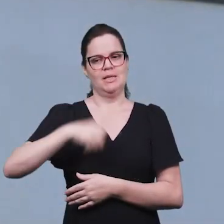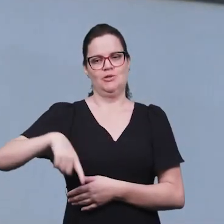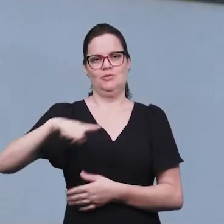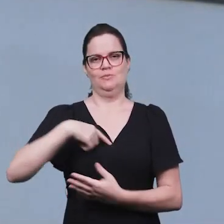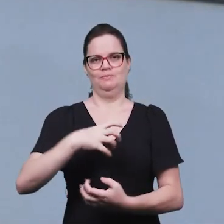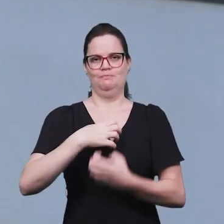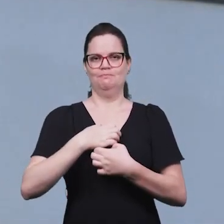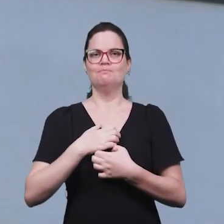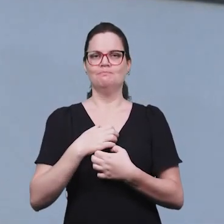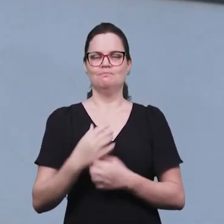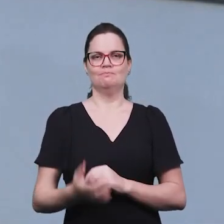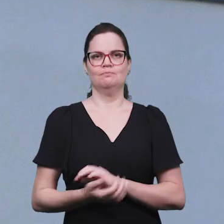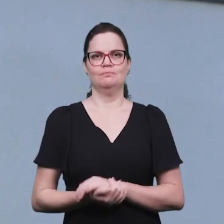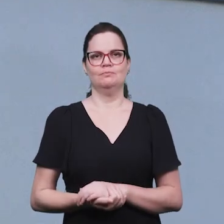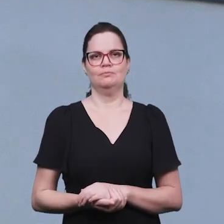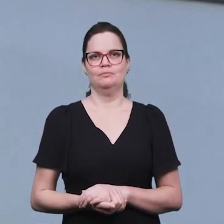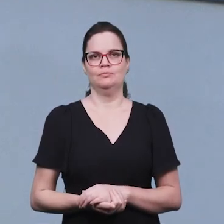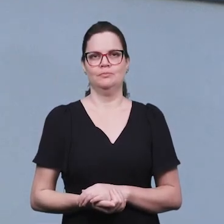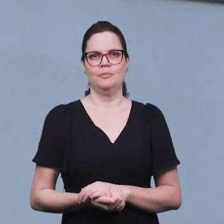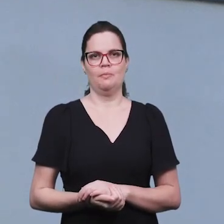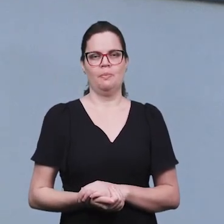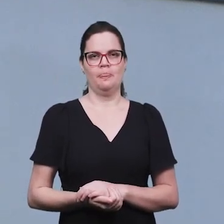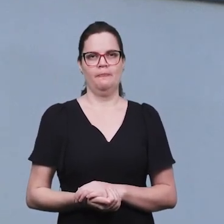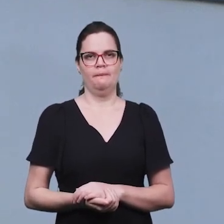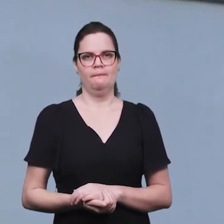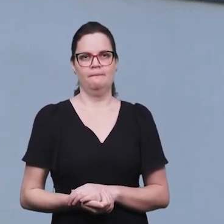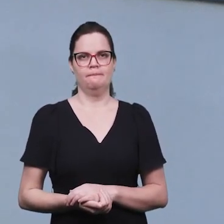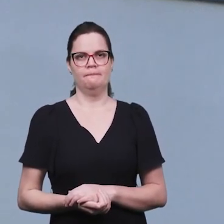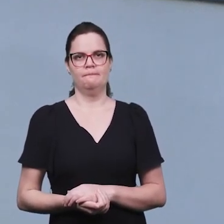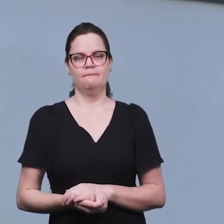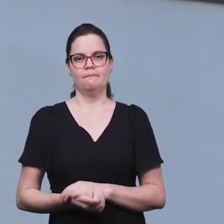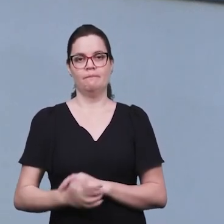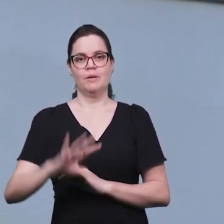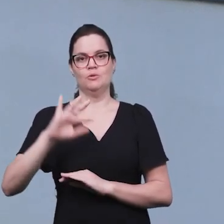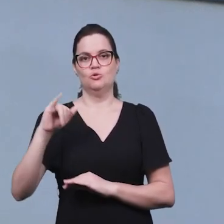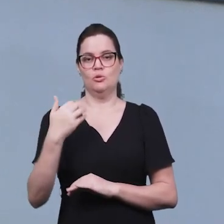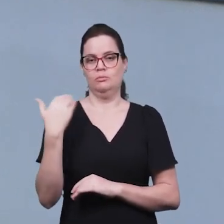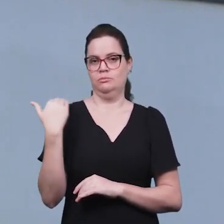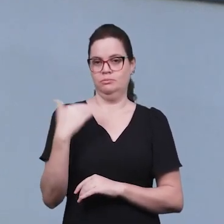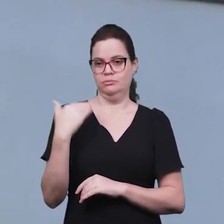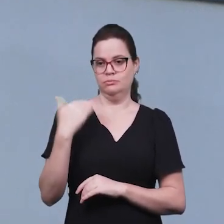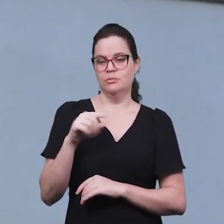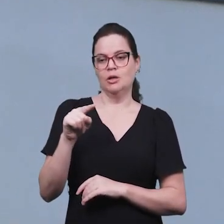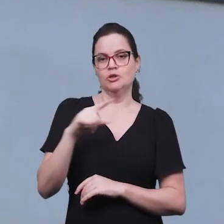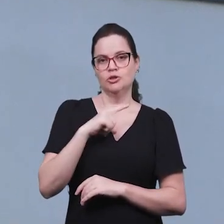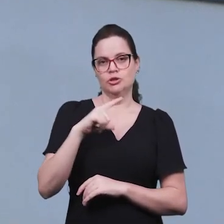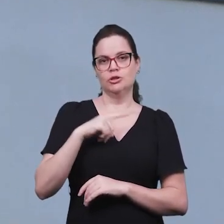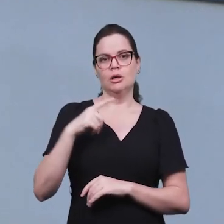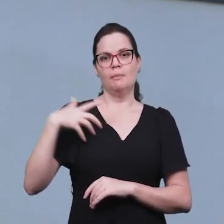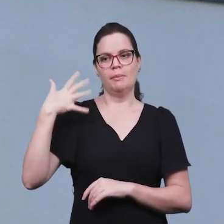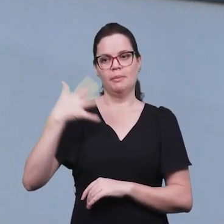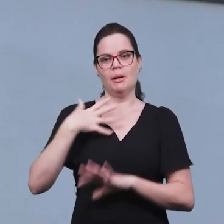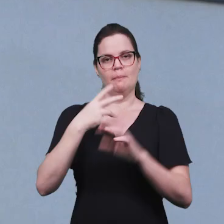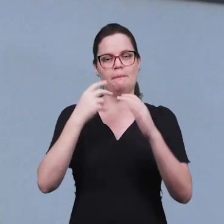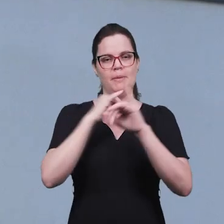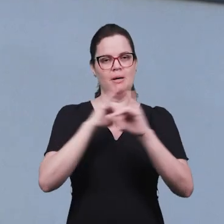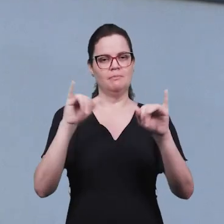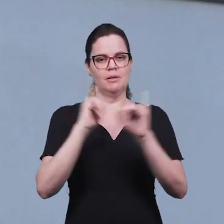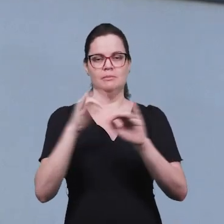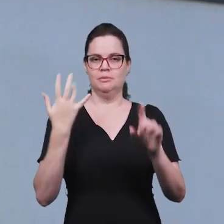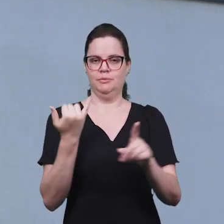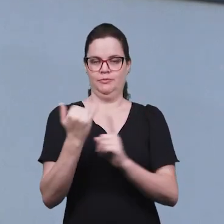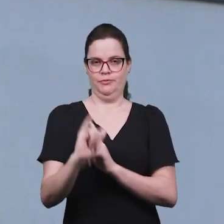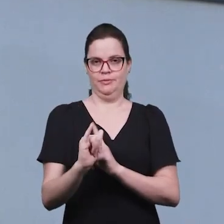da igreja do Senhor. Era uma mensagem, a mensagem de João, profética. Não